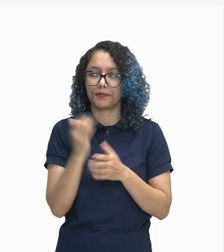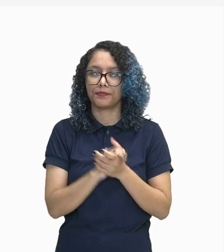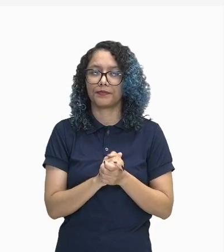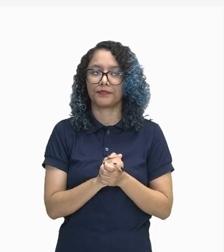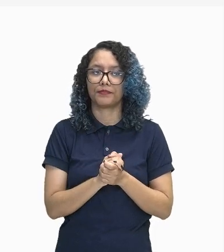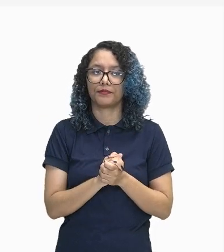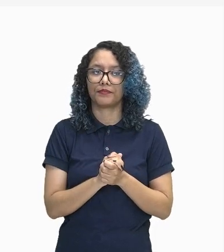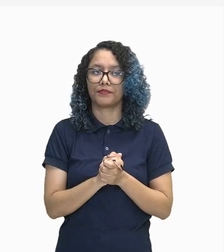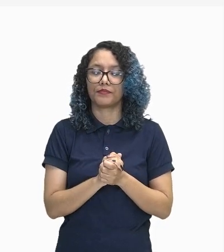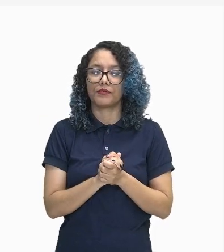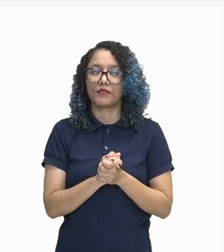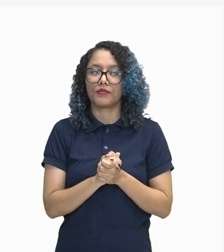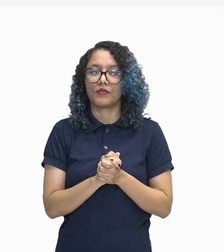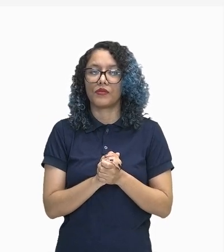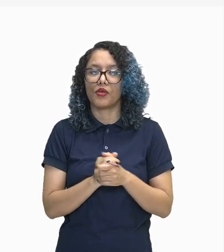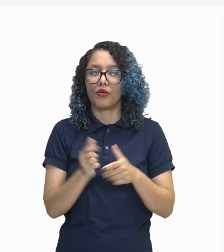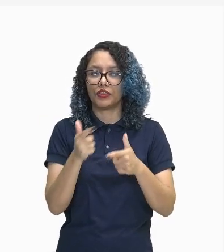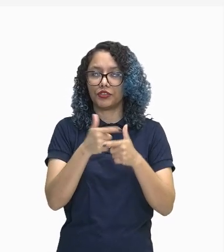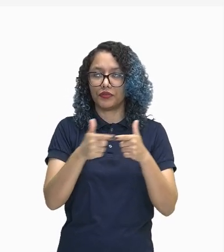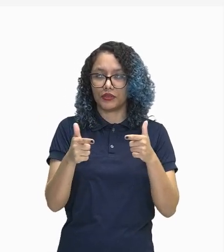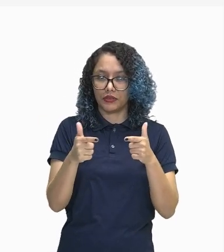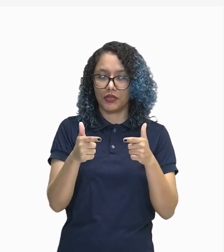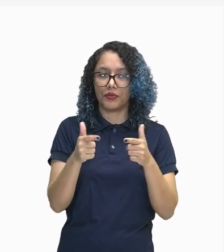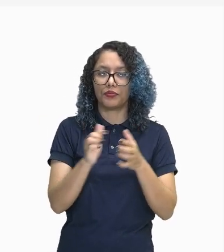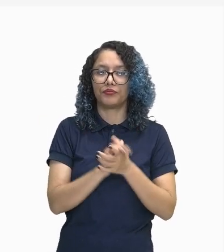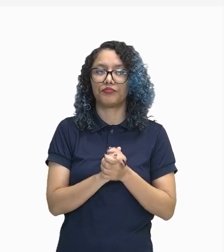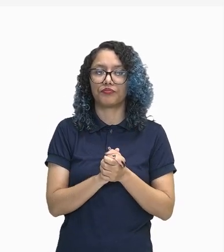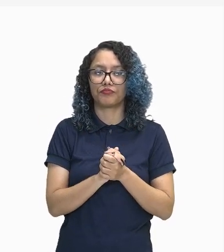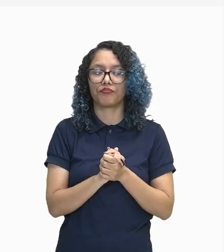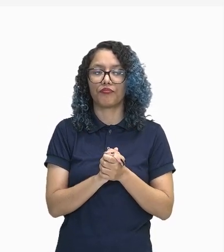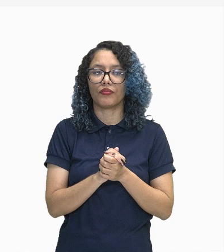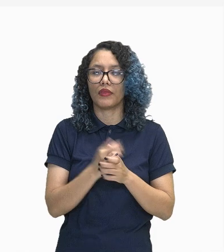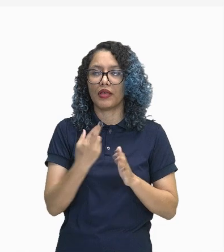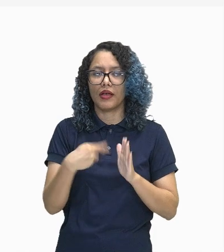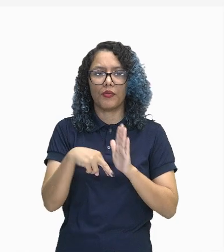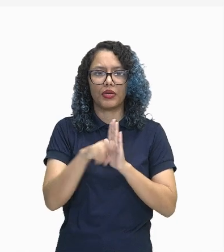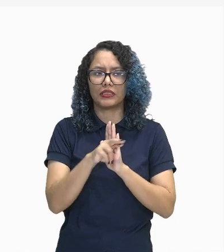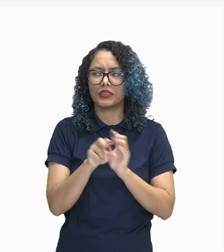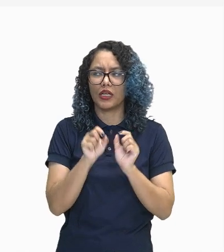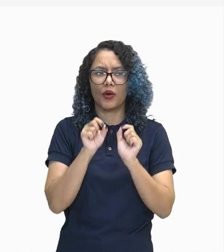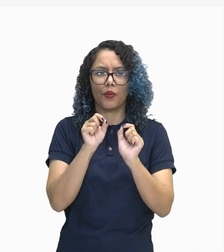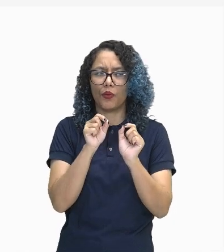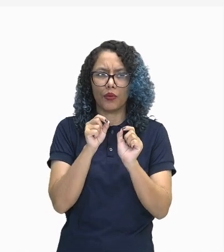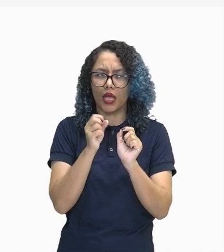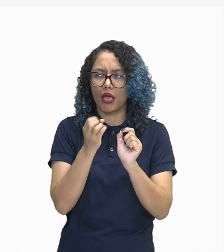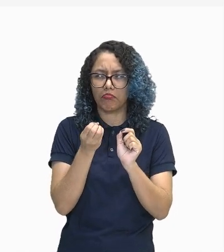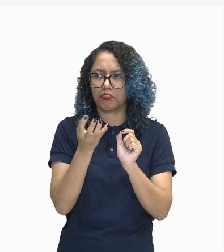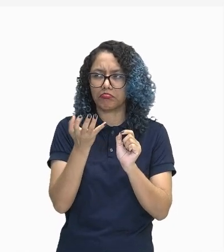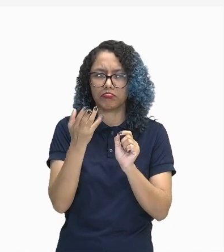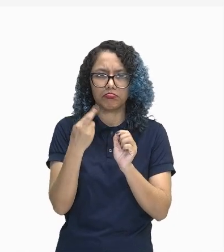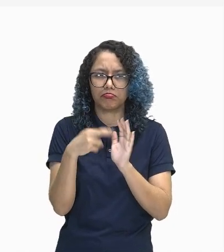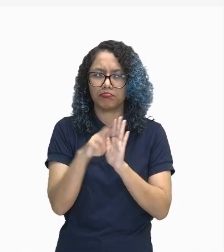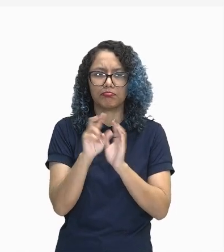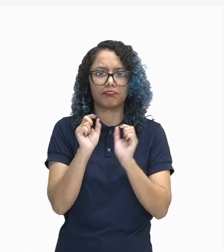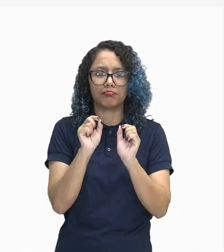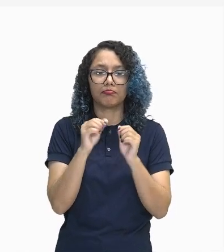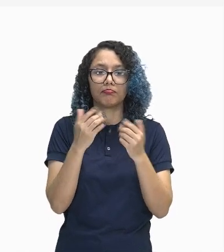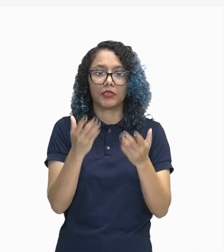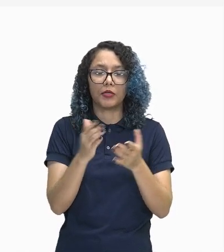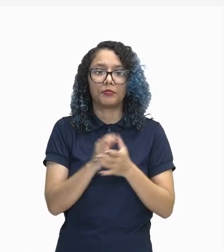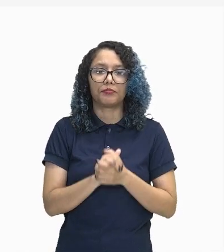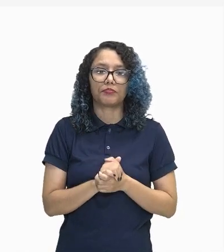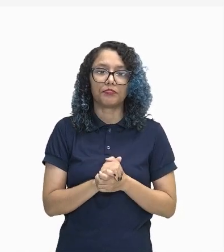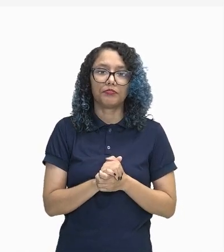O que essas razões representam em termos da viagem? Bom, a razão distância e tempo, no caso 100 km por